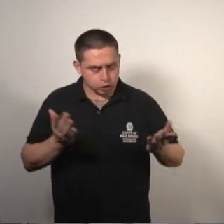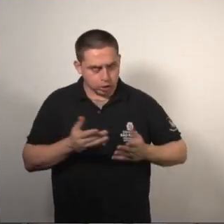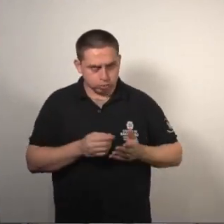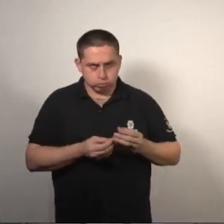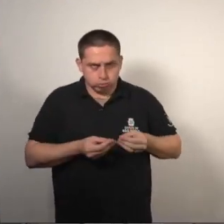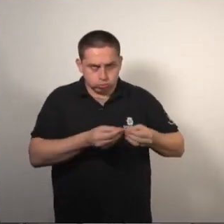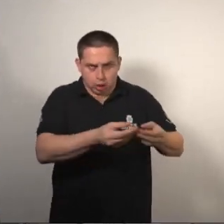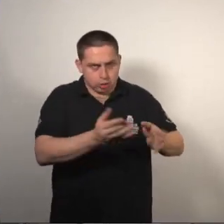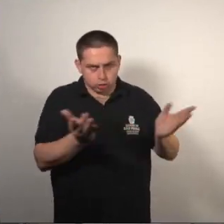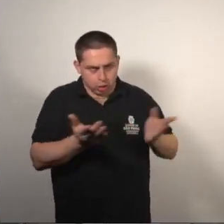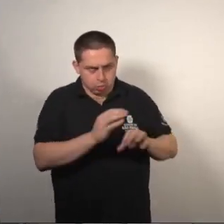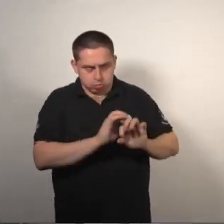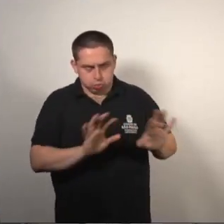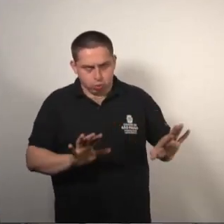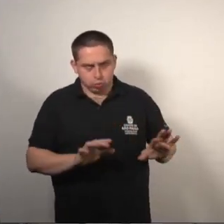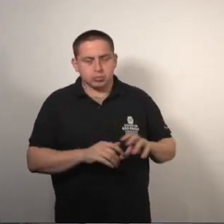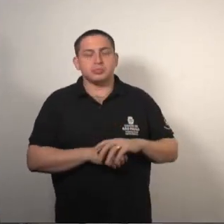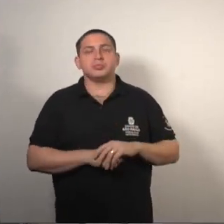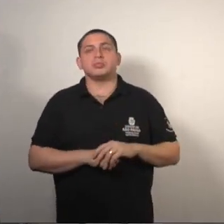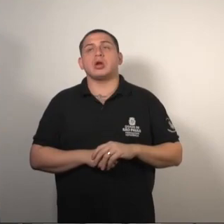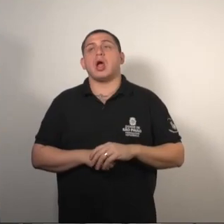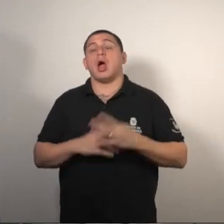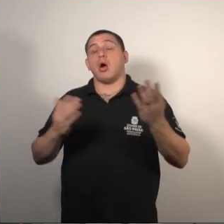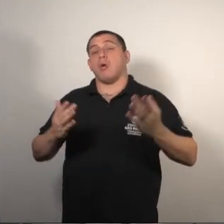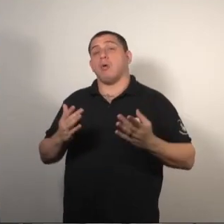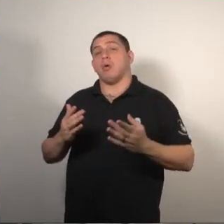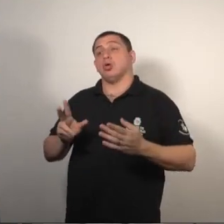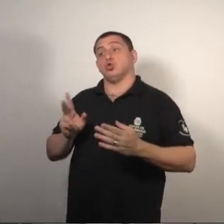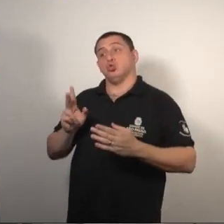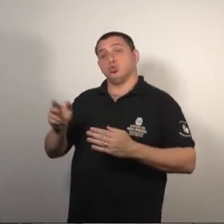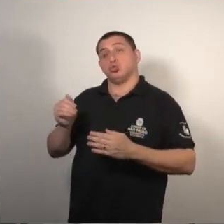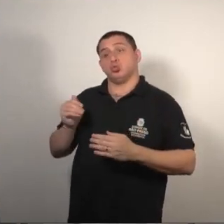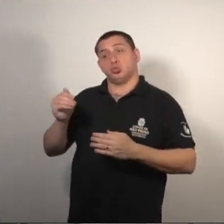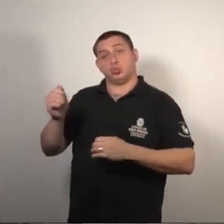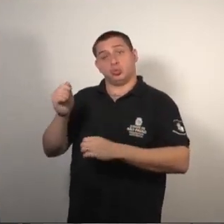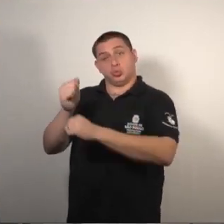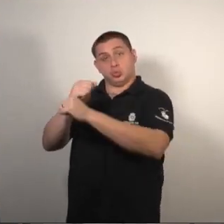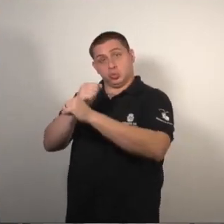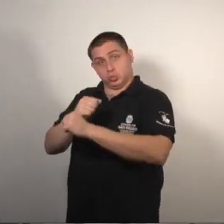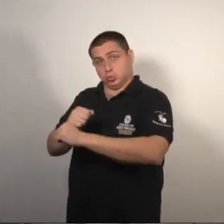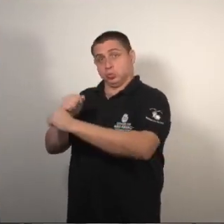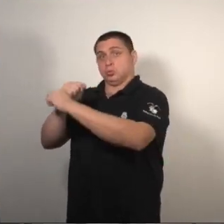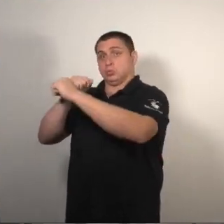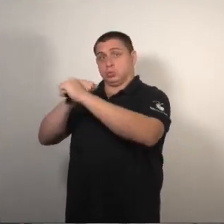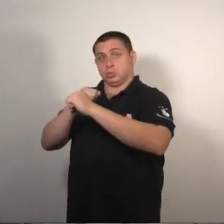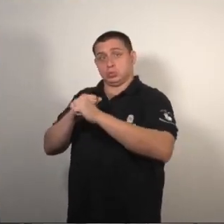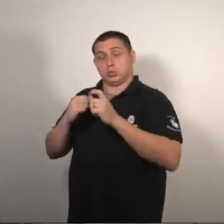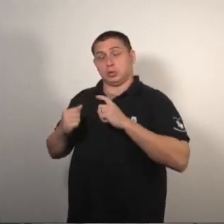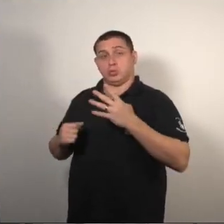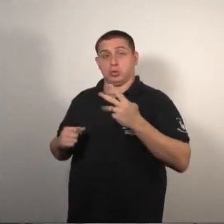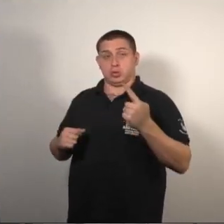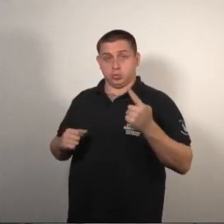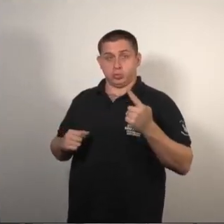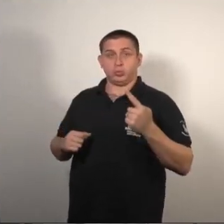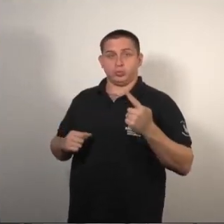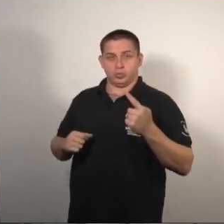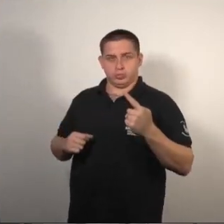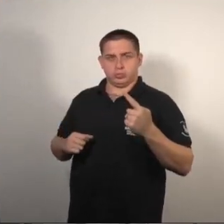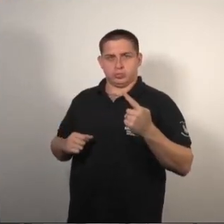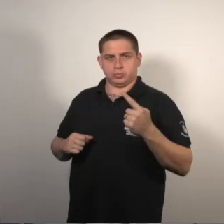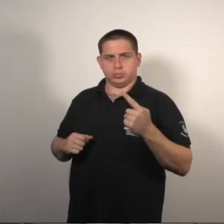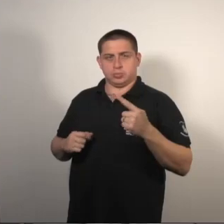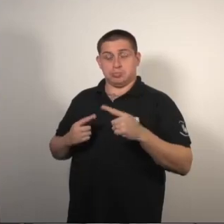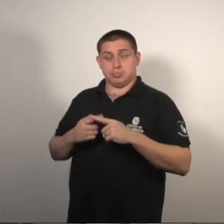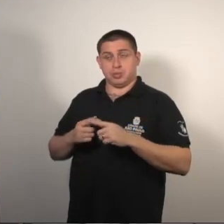entregues. Em execução, nós temos mais 41 em execução. Fora isso,